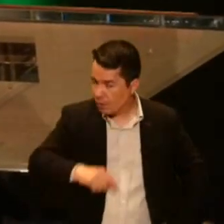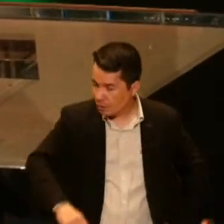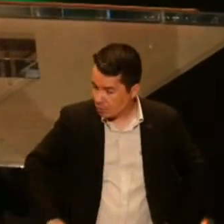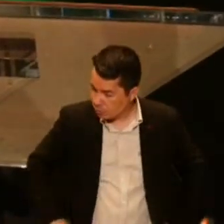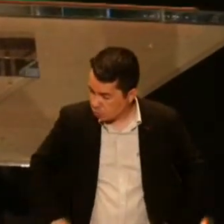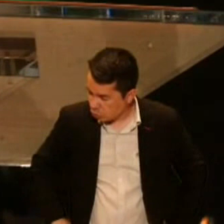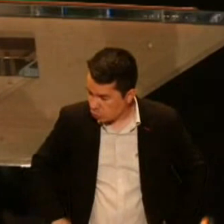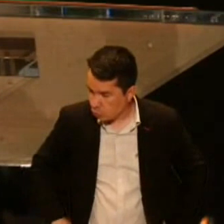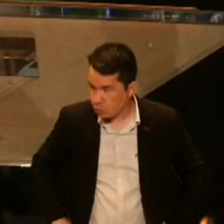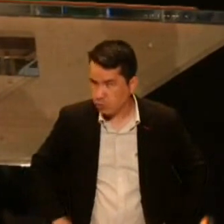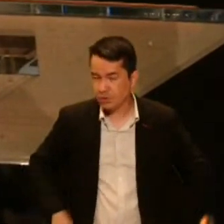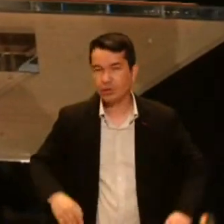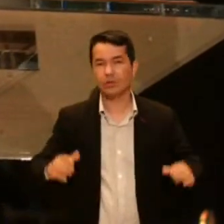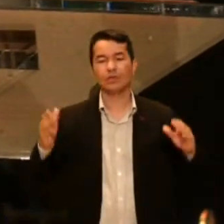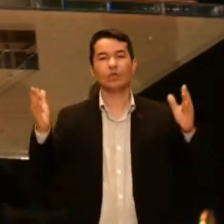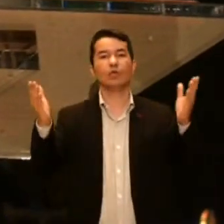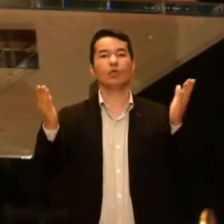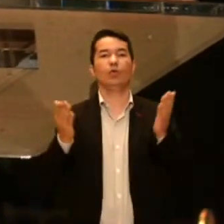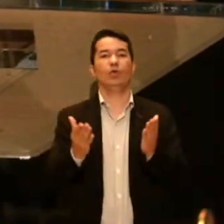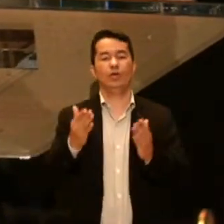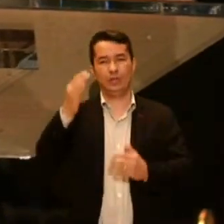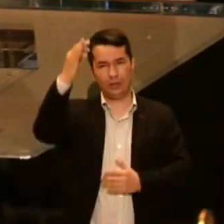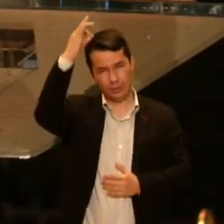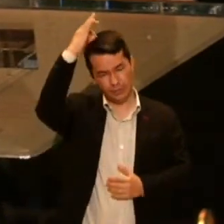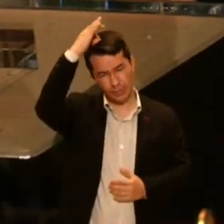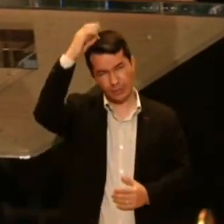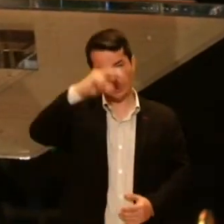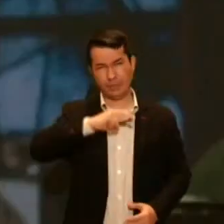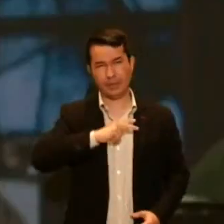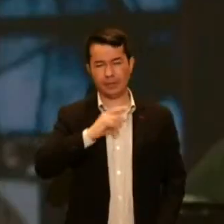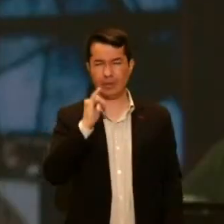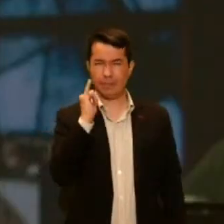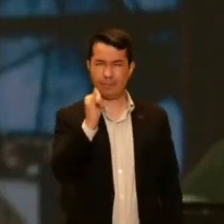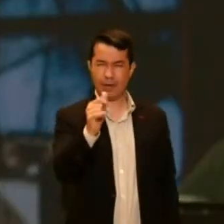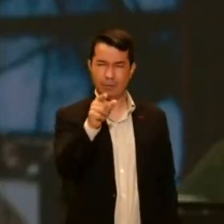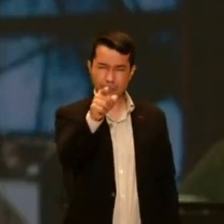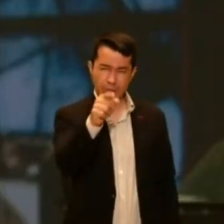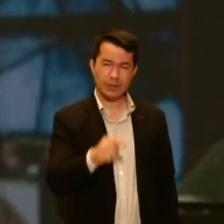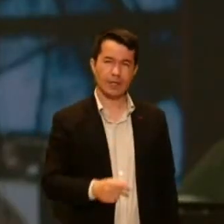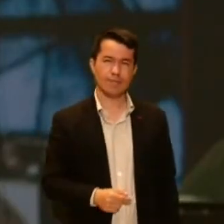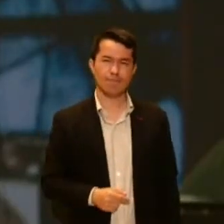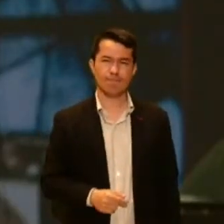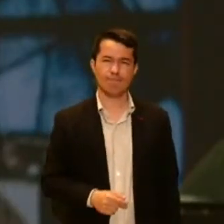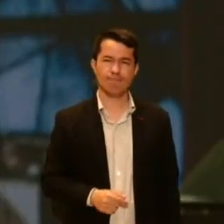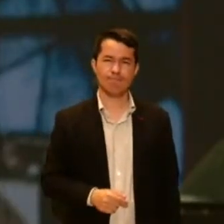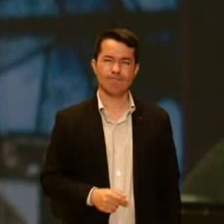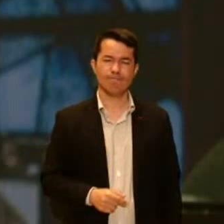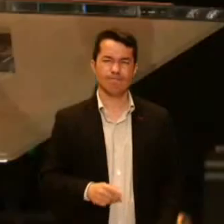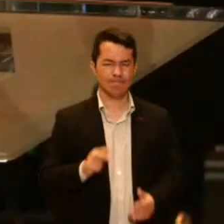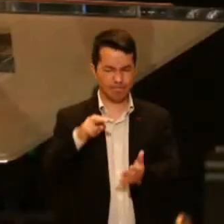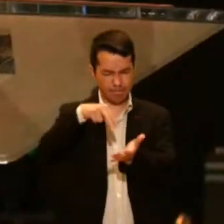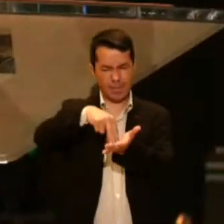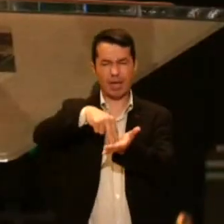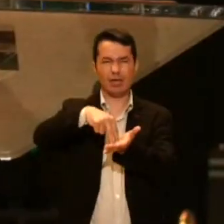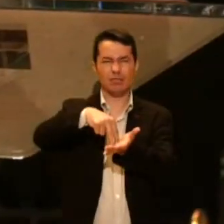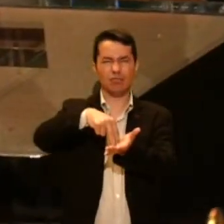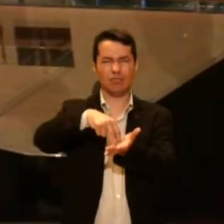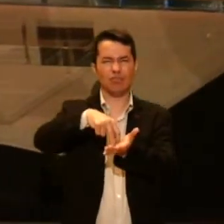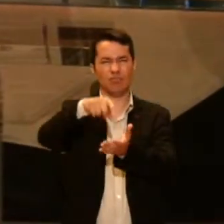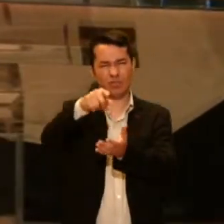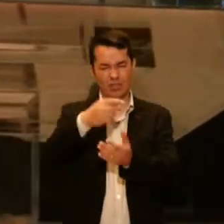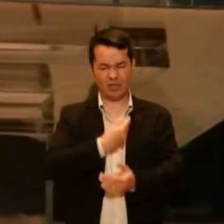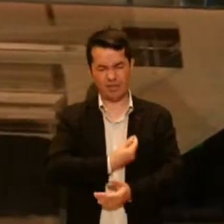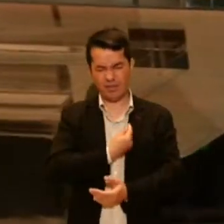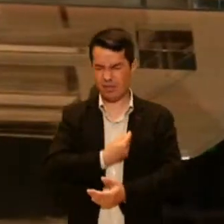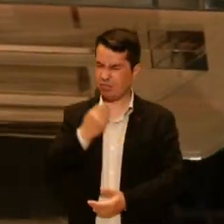Então, se hoje o Espírito Santo está falando com você, fica de pé aqui, você que está conosco no seu lugar. Eu quero orar com você hoje. Fica